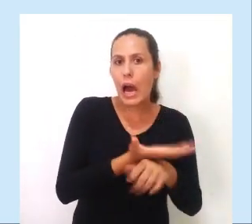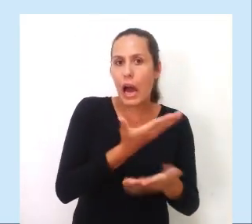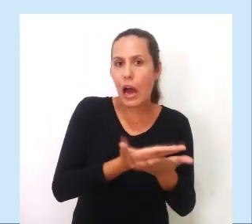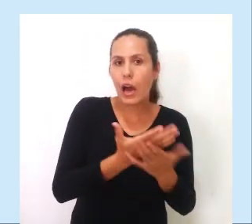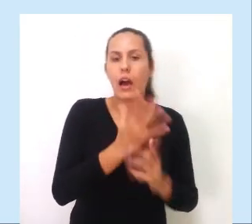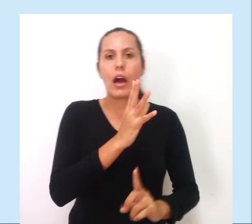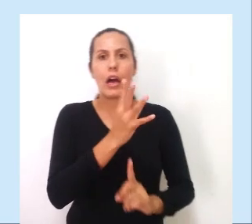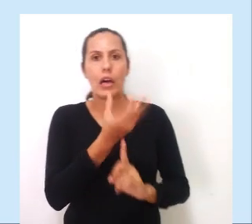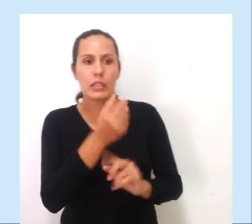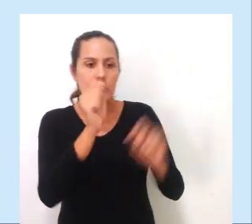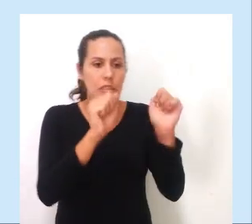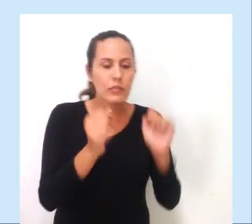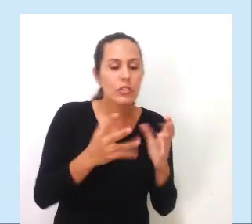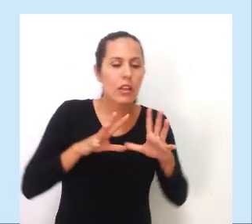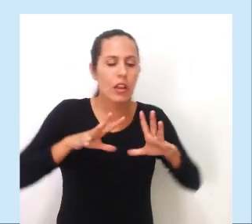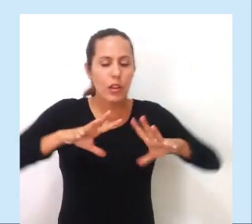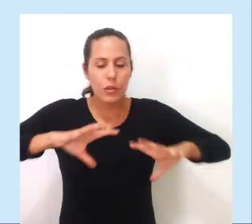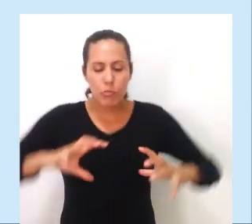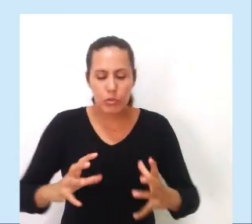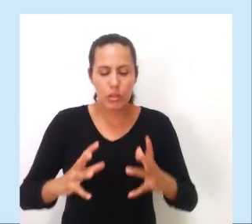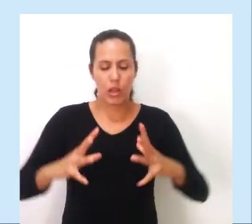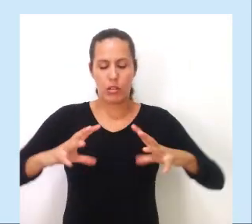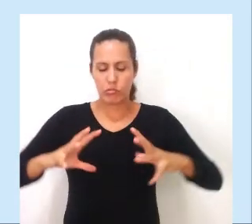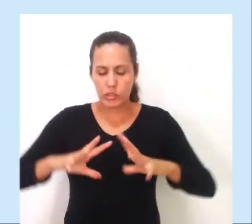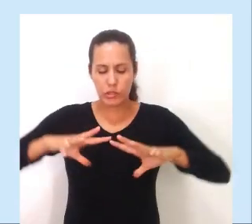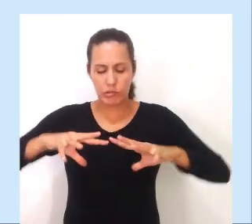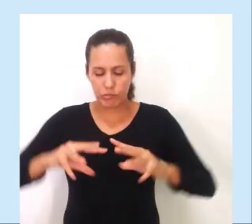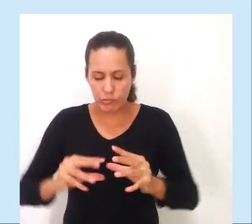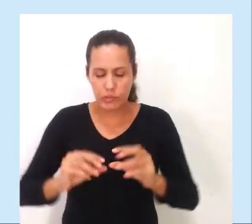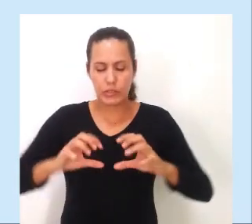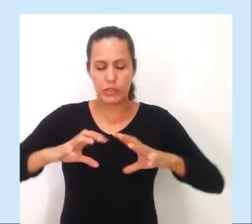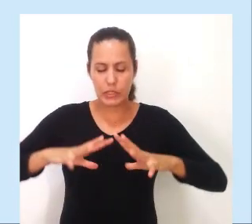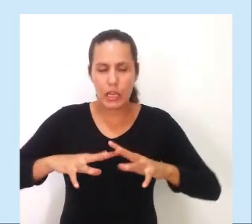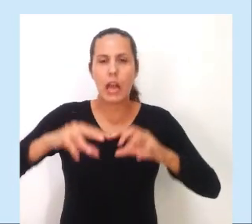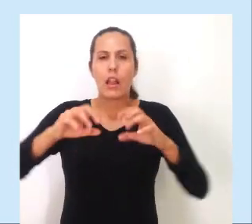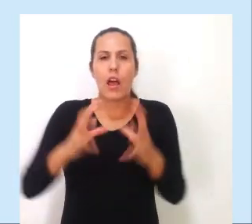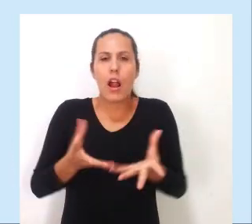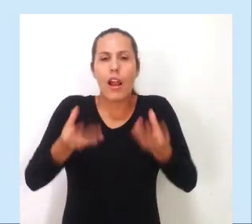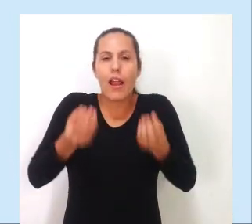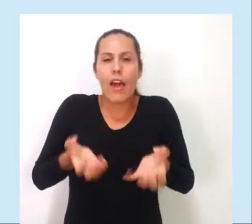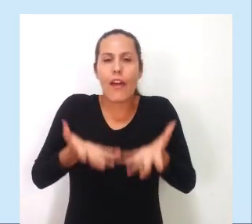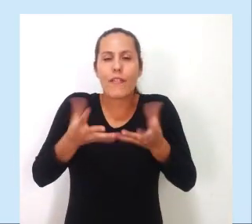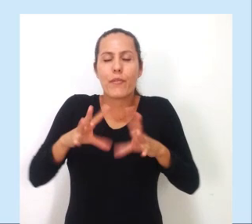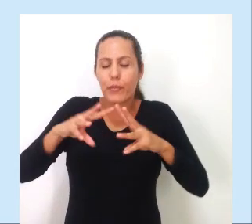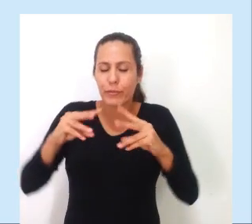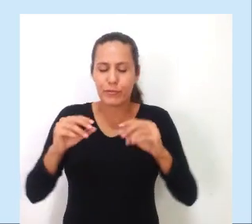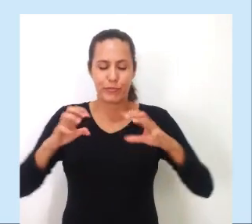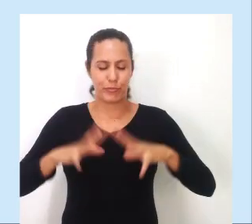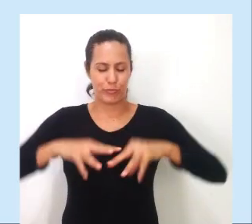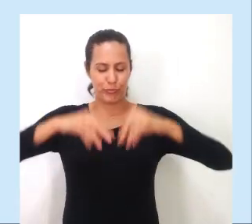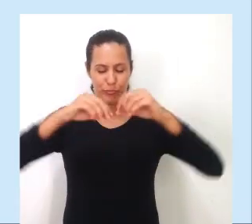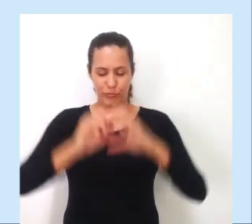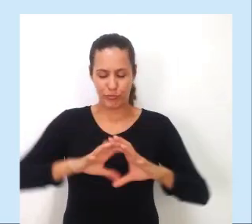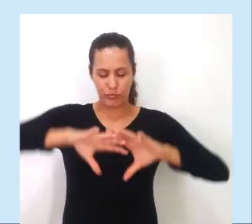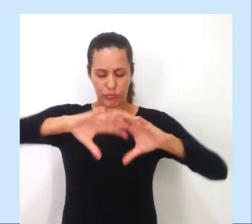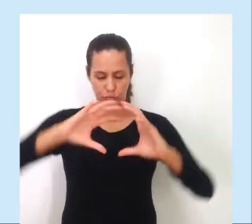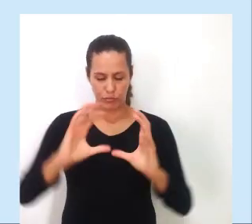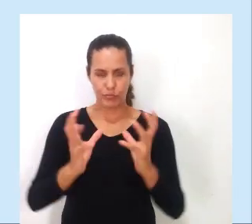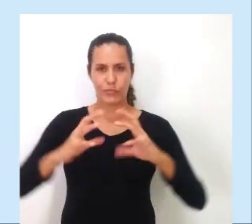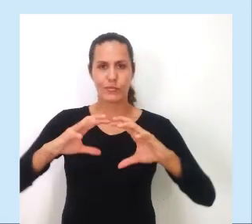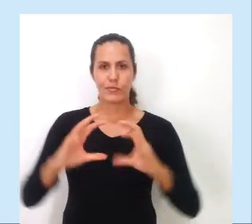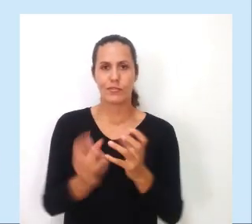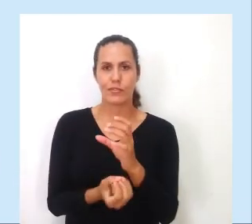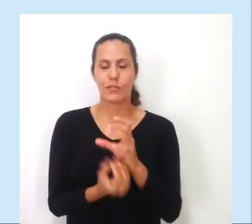legal, né? Colocar a mão ali na argila, sentir que a argila ela vai criando molde, tá certo? Quando a gente fala